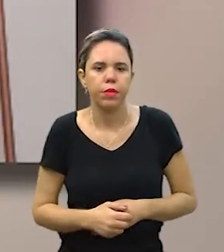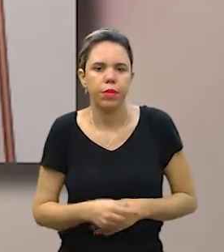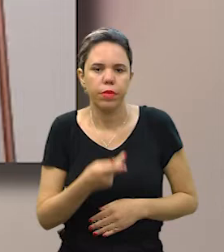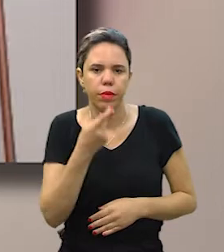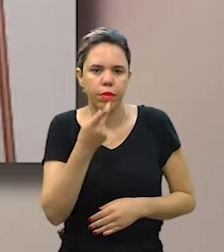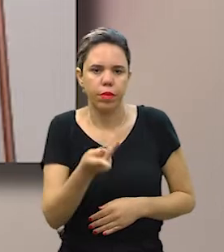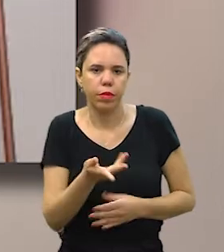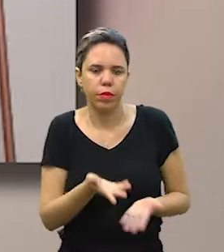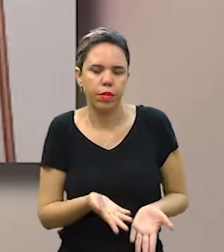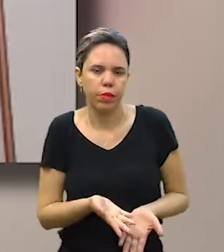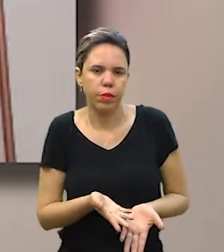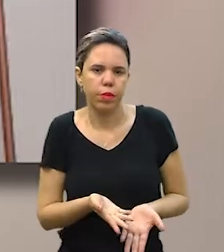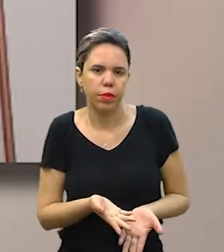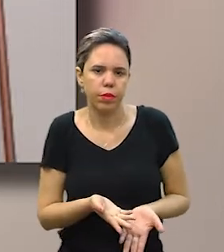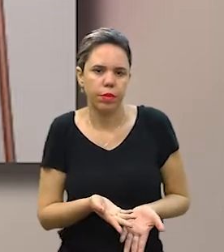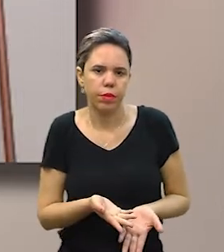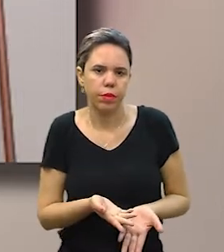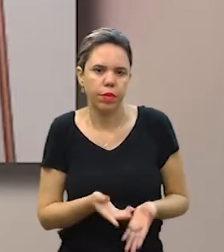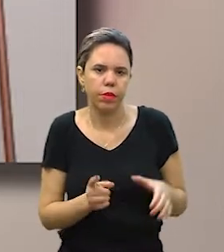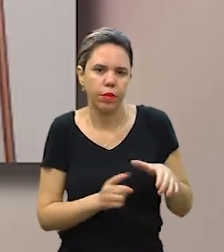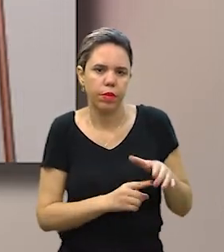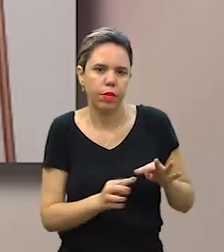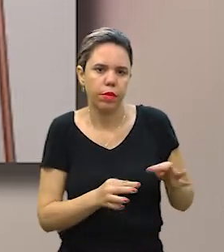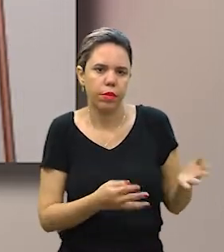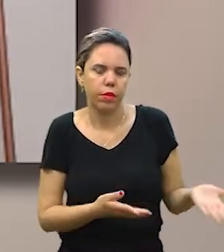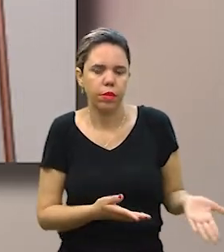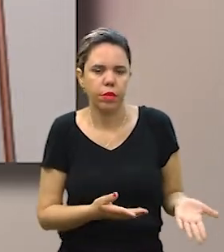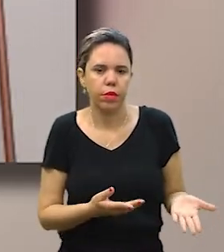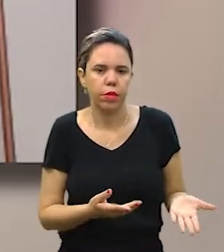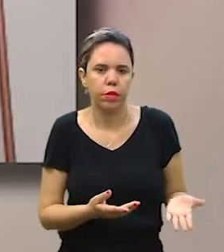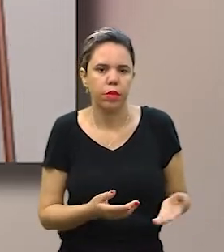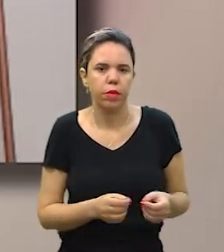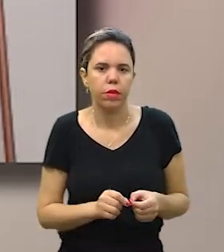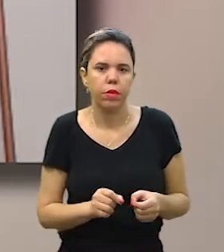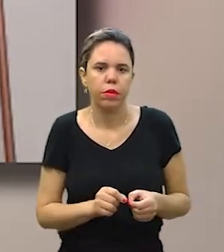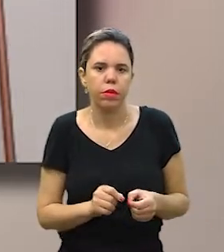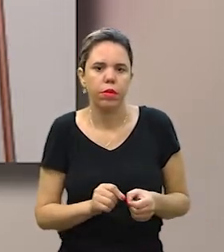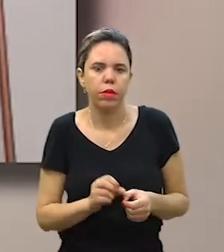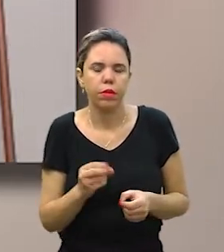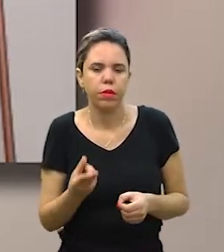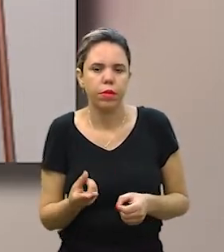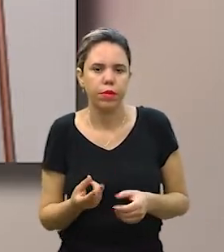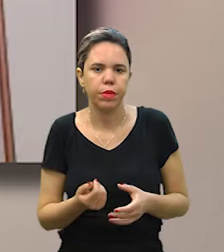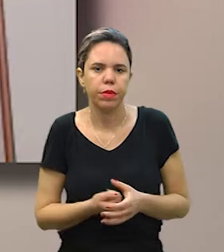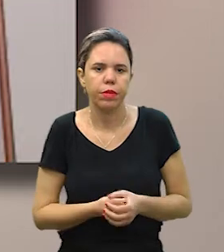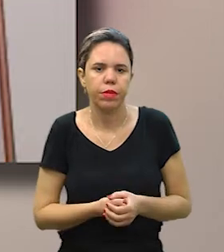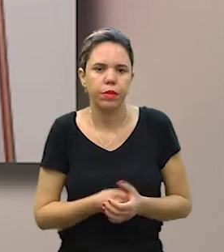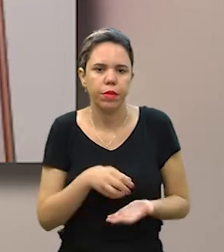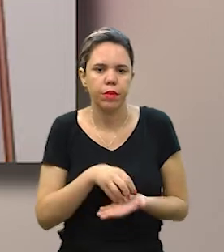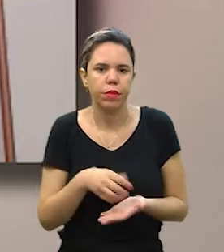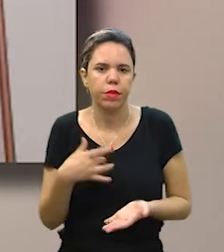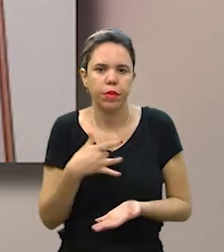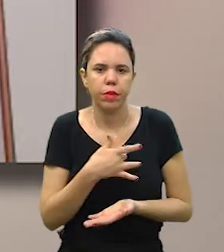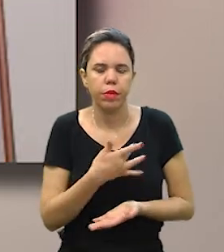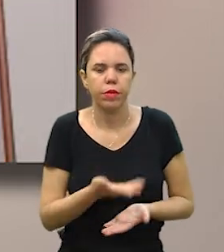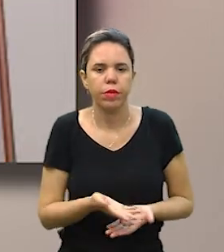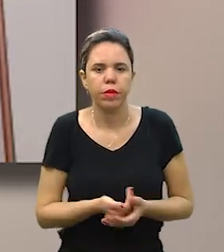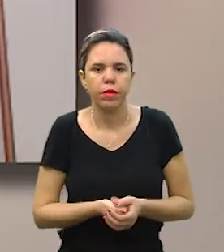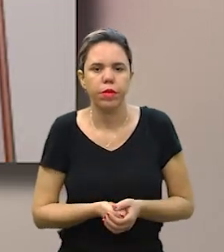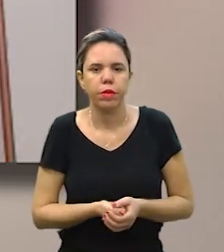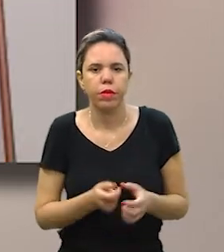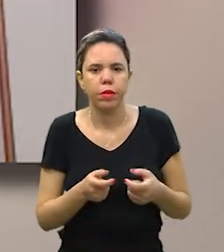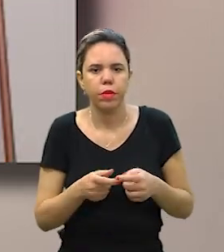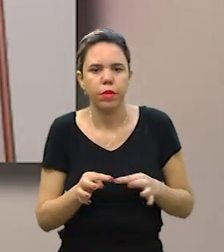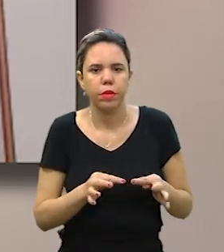eu falo mais ambulatorialmente, né? De consultório ou no posto de saúde.